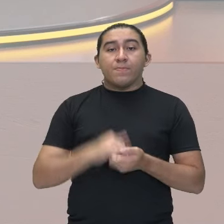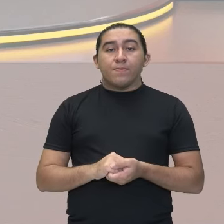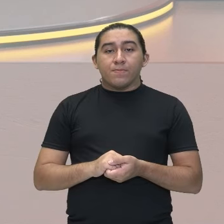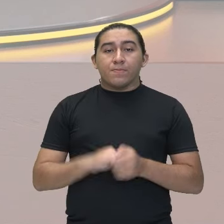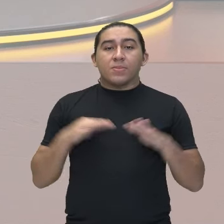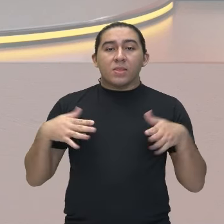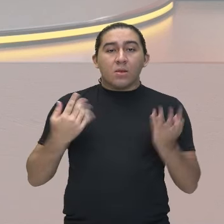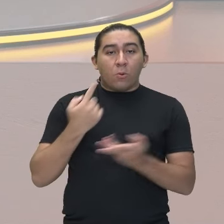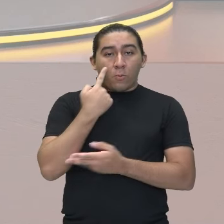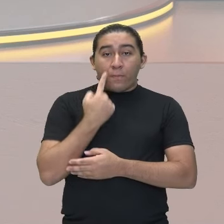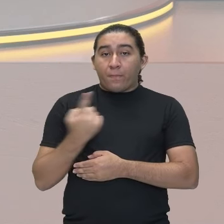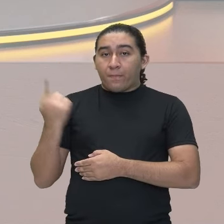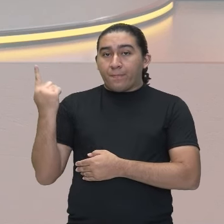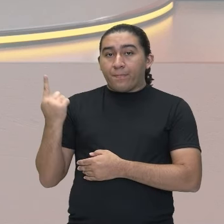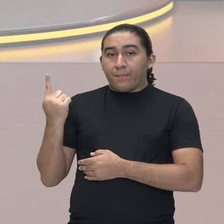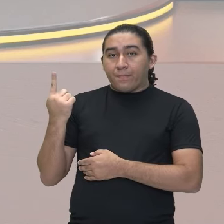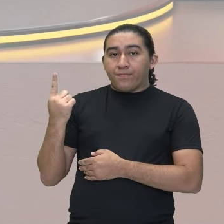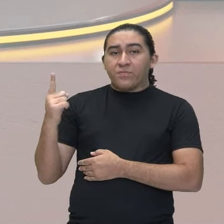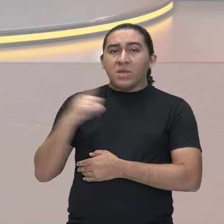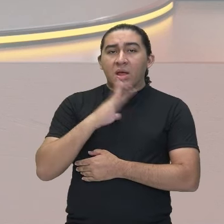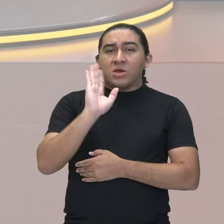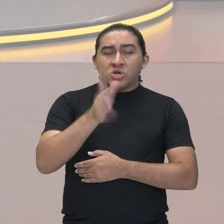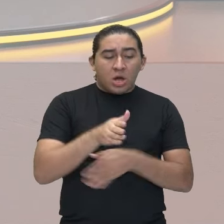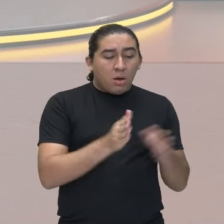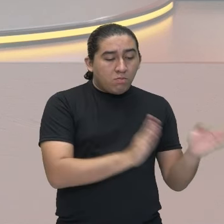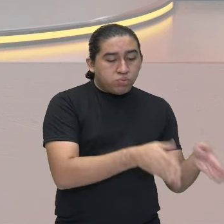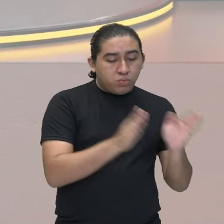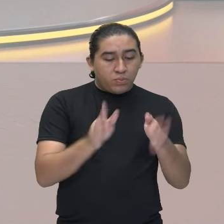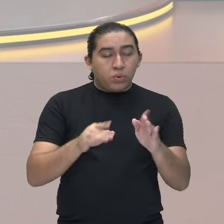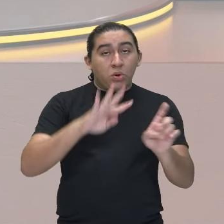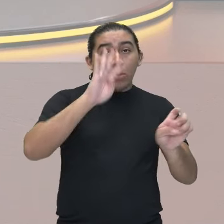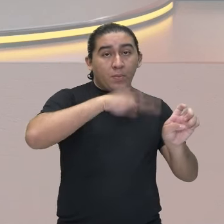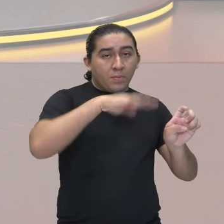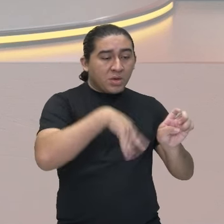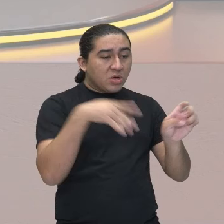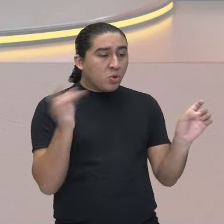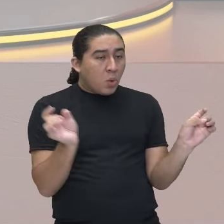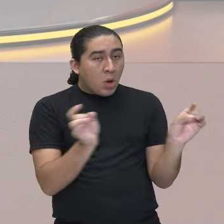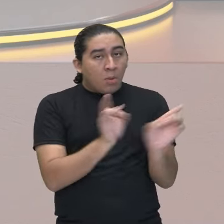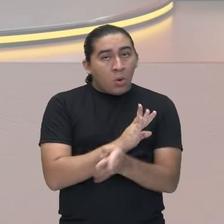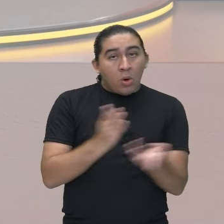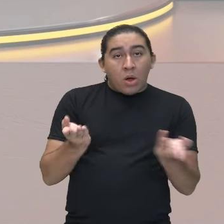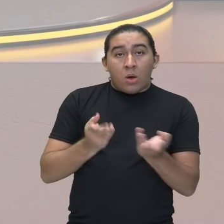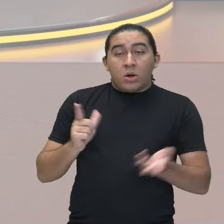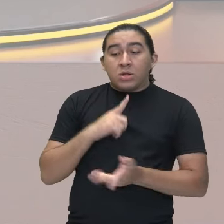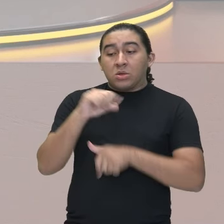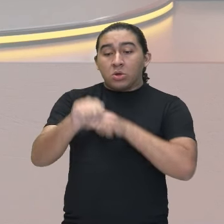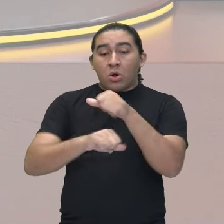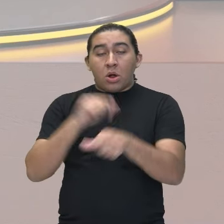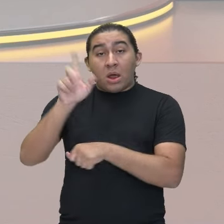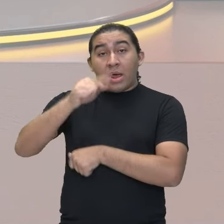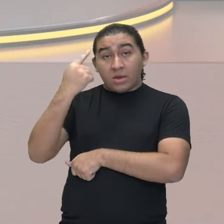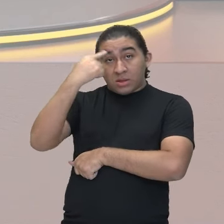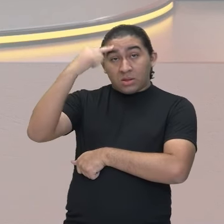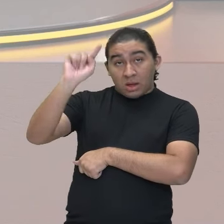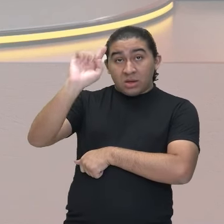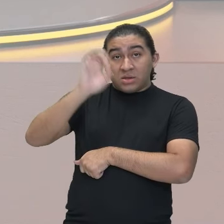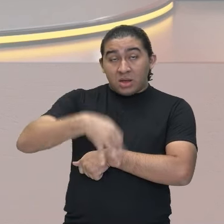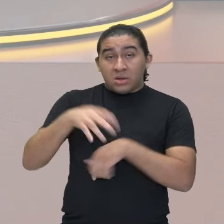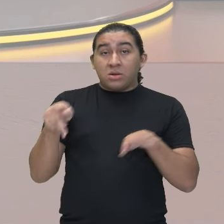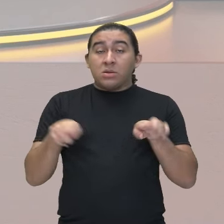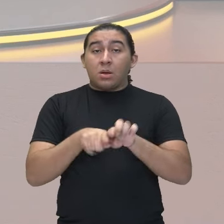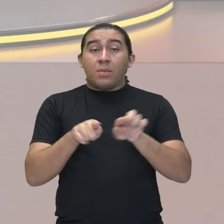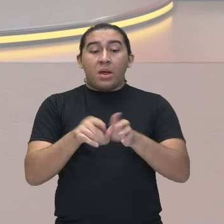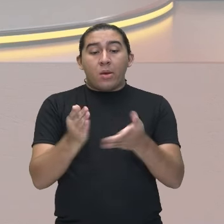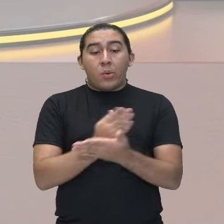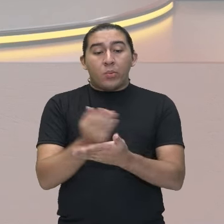Então, pronto. Houve aquela passagem do mito ao logos, né? Algumas condições históricas,